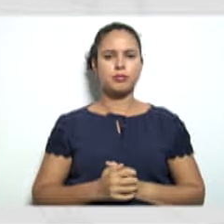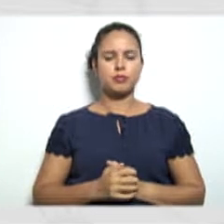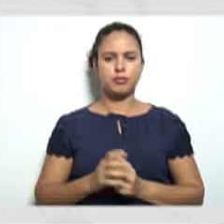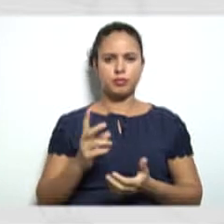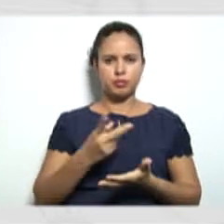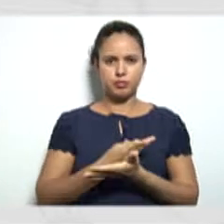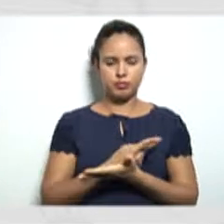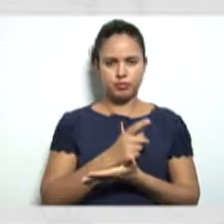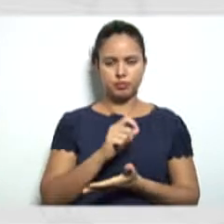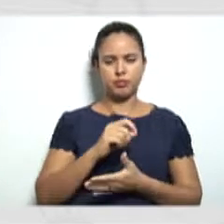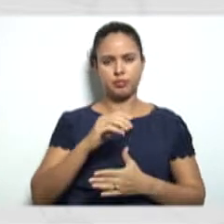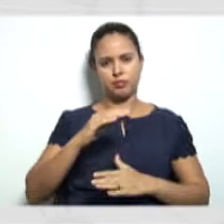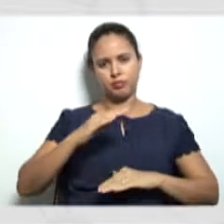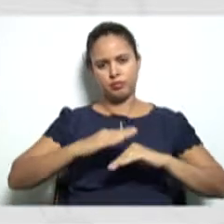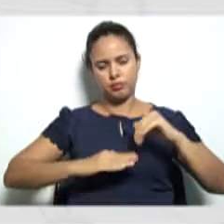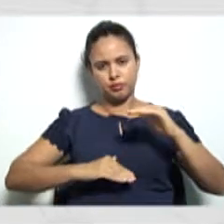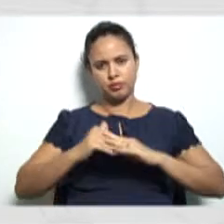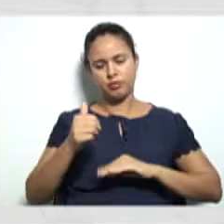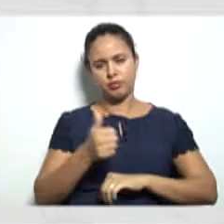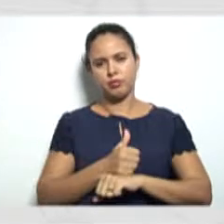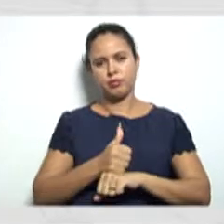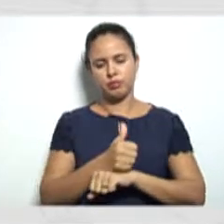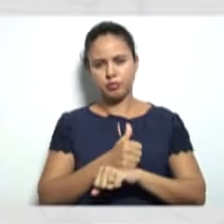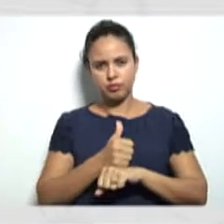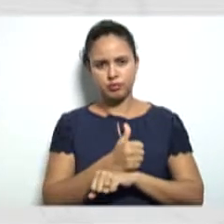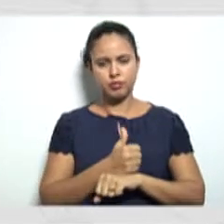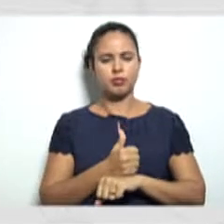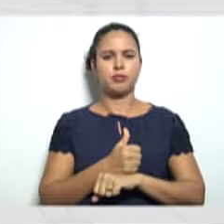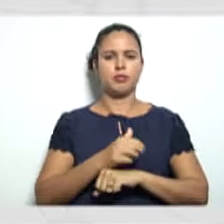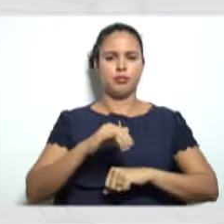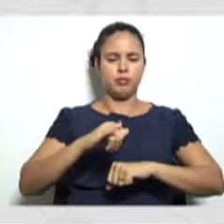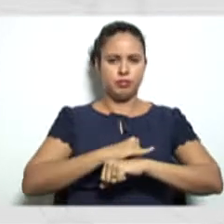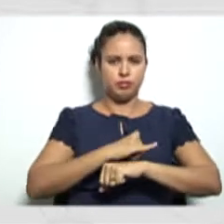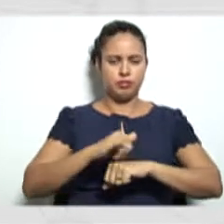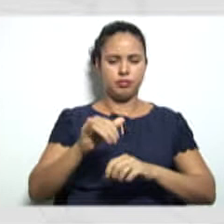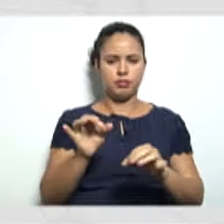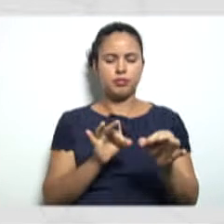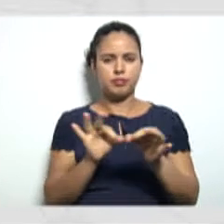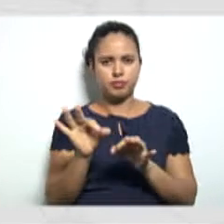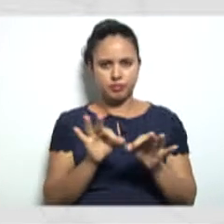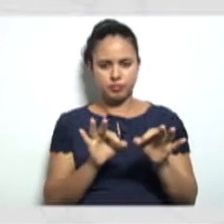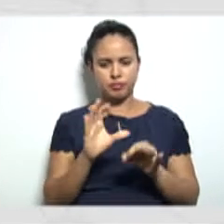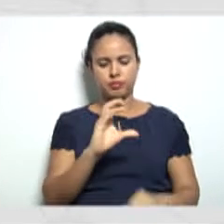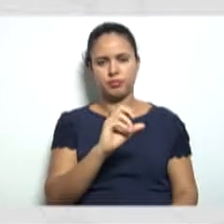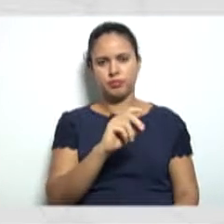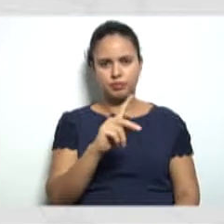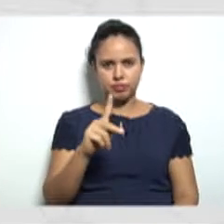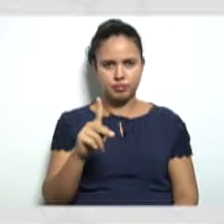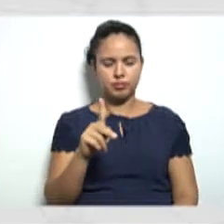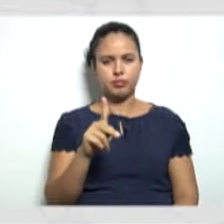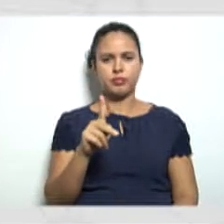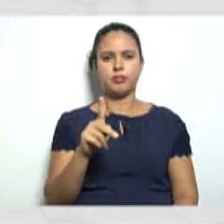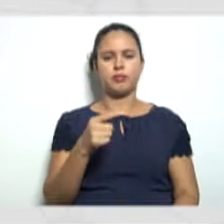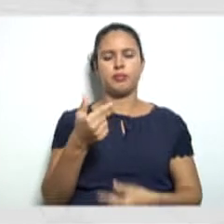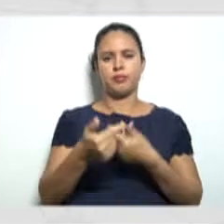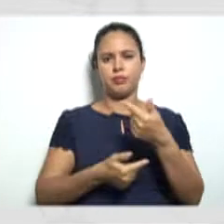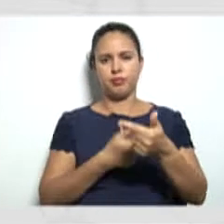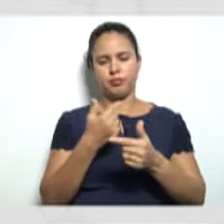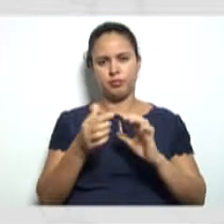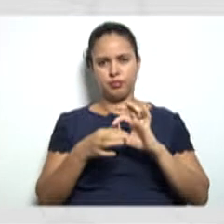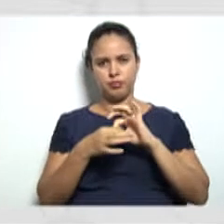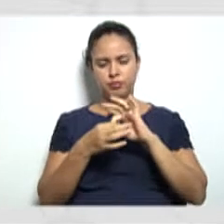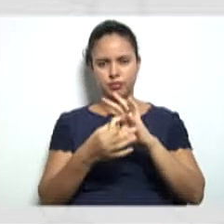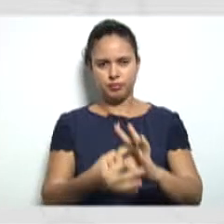quando profissionais empreendedores e estratégicos organizam em cooperativas de trabalho, unem-se a